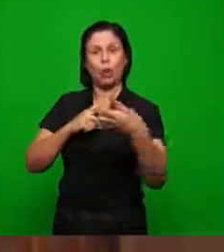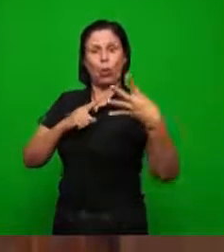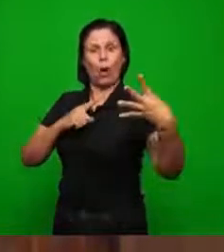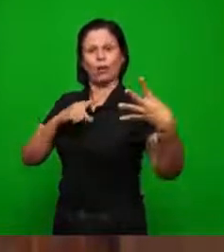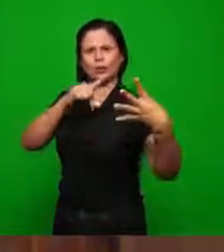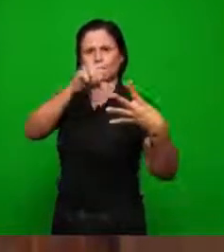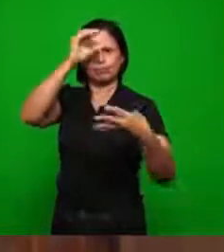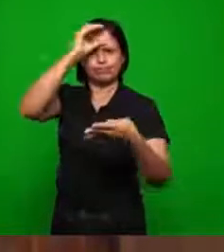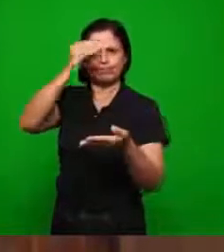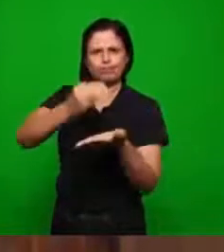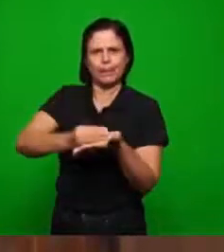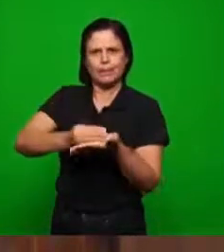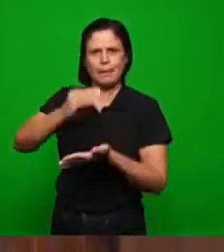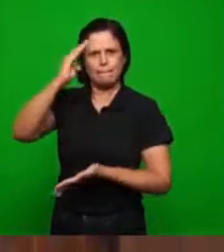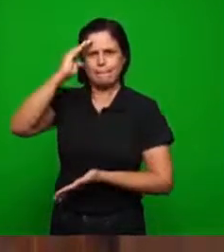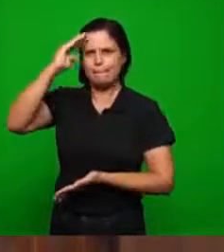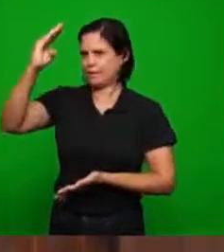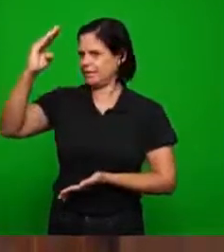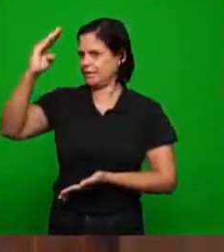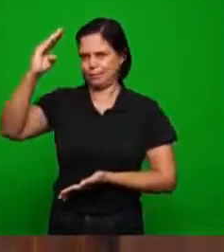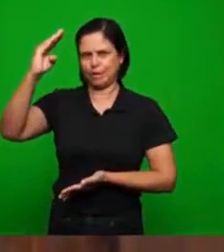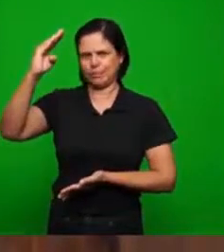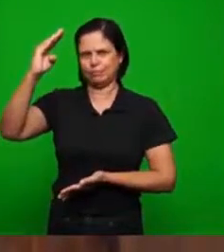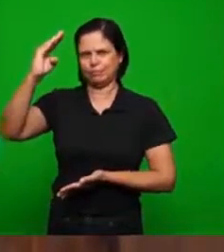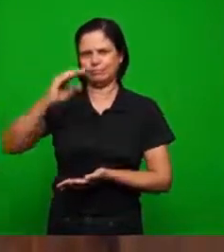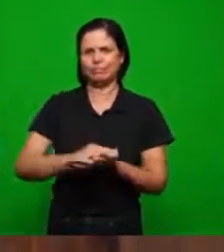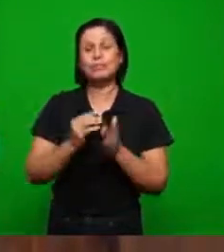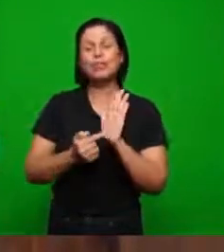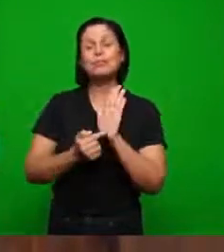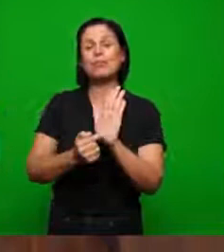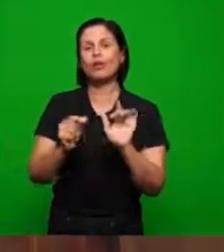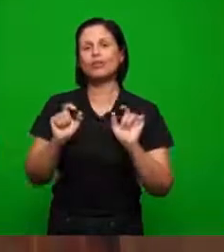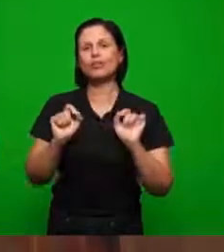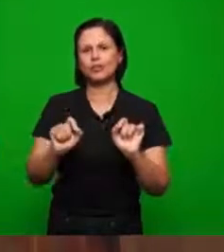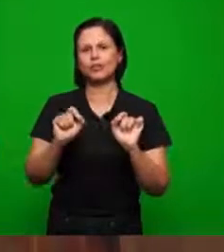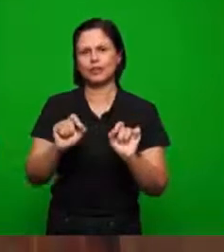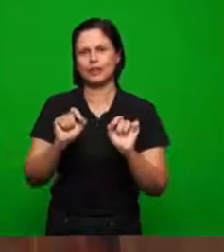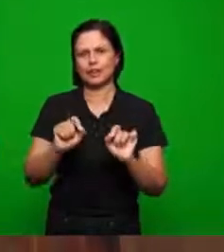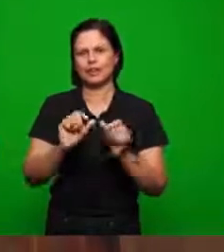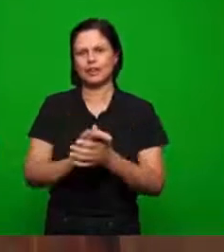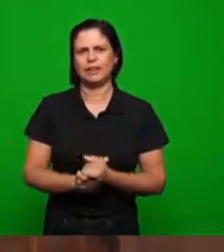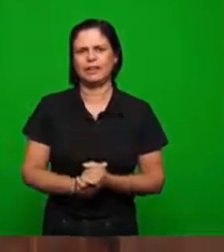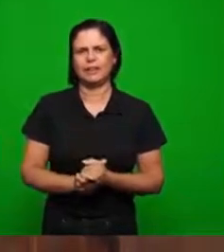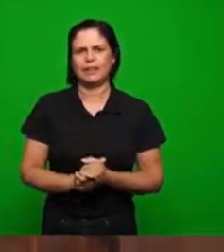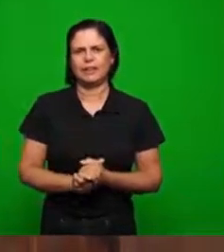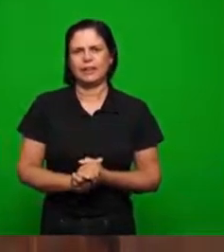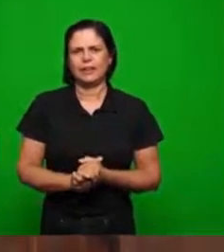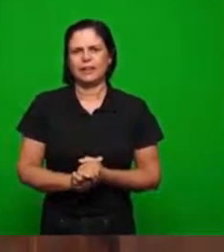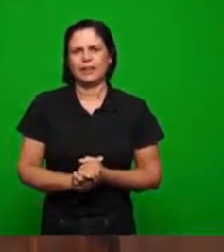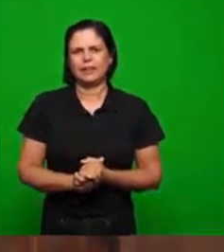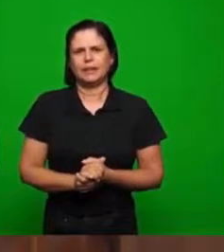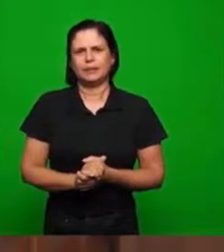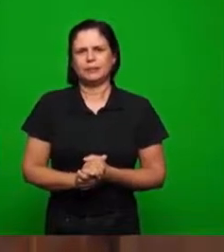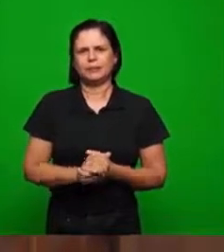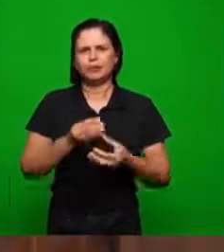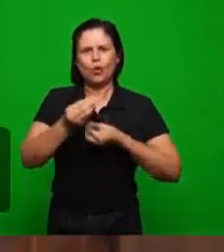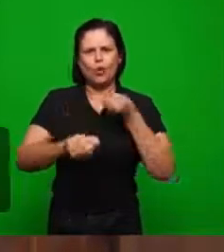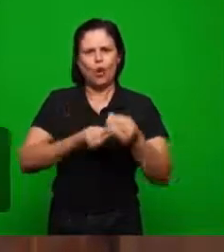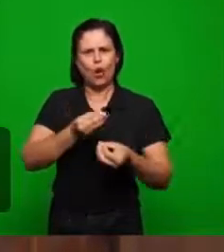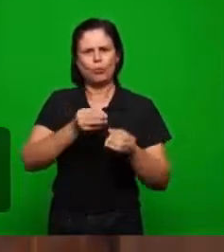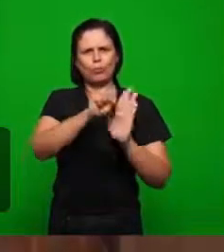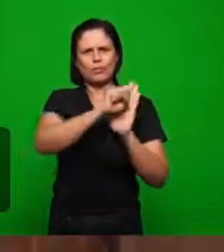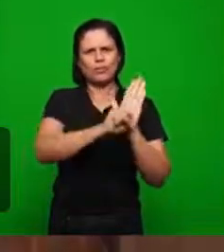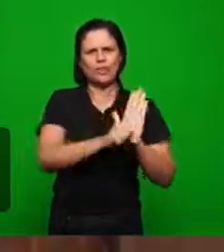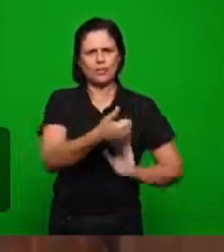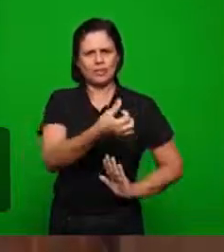quatro que foram princípios que nortearam, de fato, a reforma religiosa